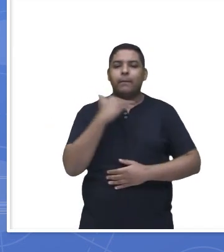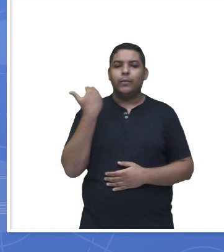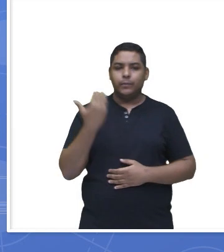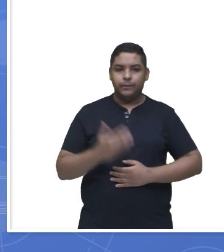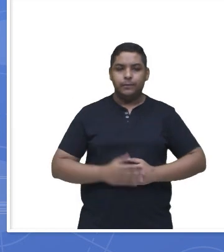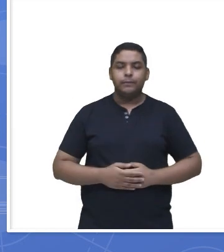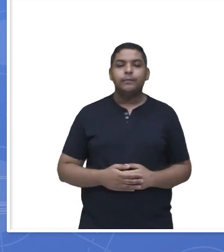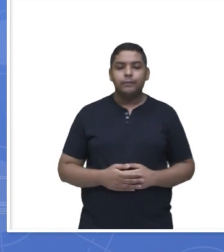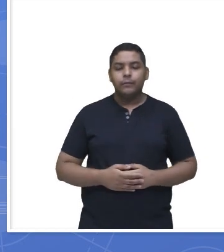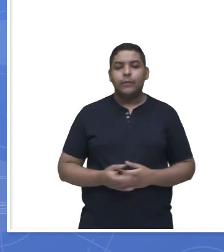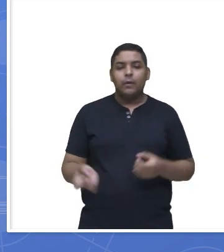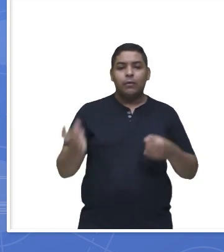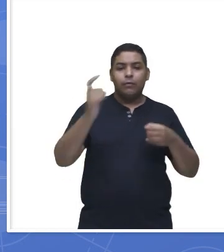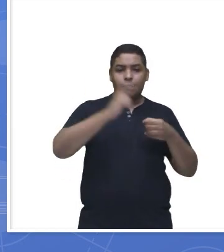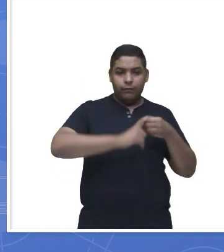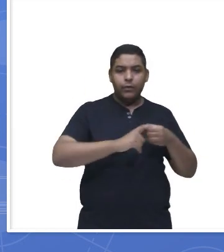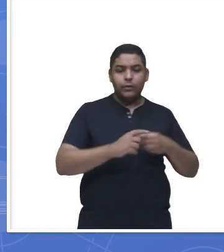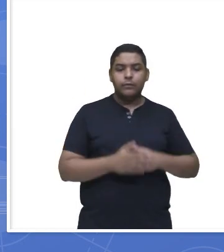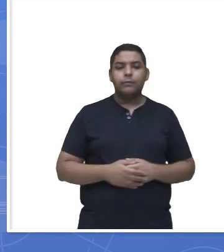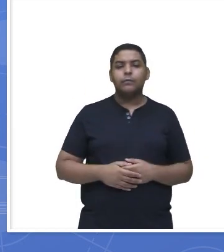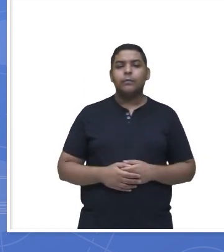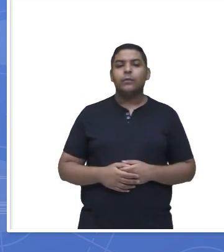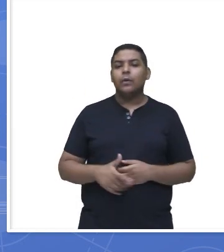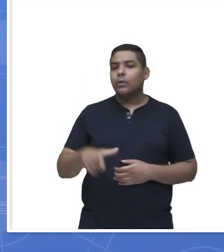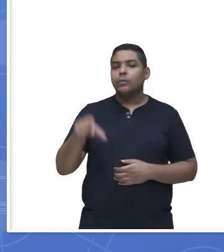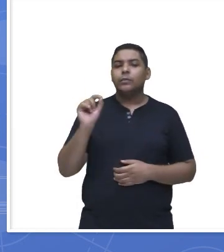Vamos voltar às alternativas? Porque a letra C